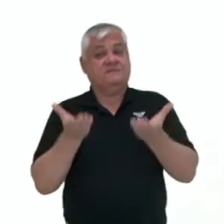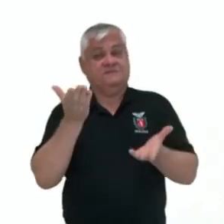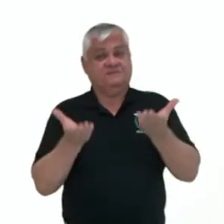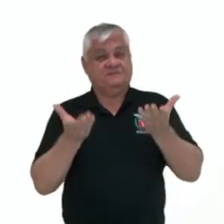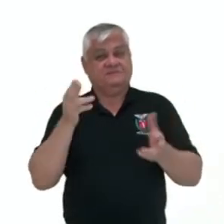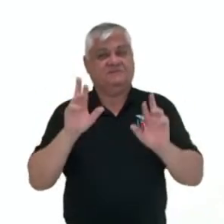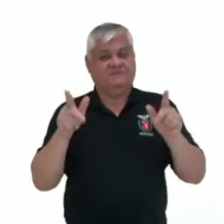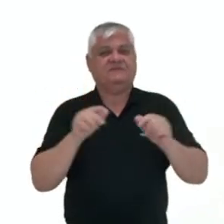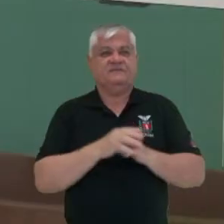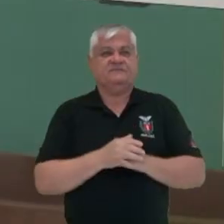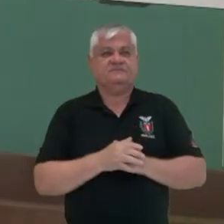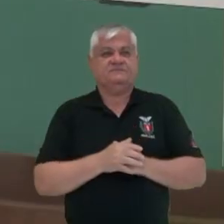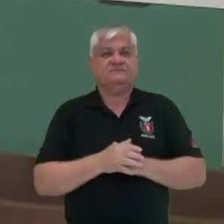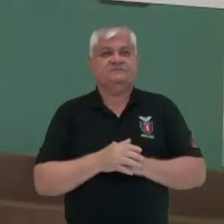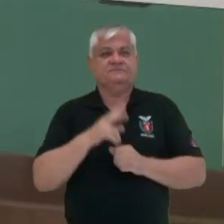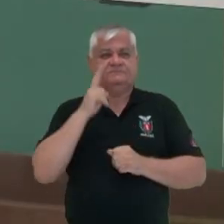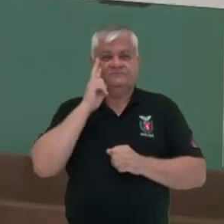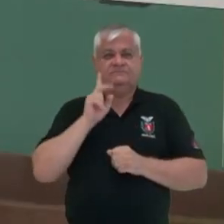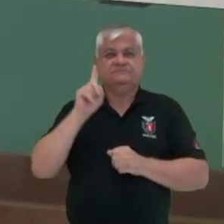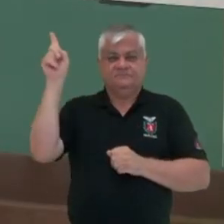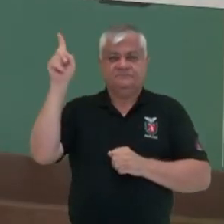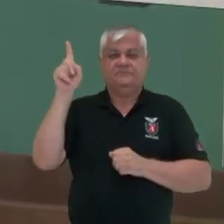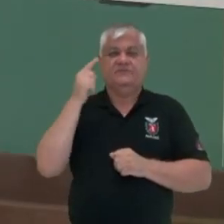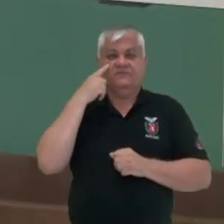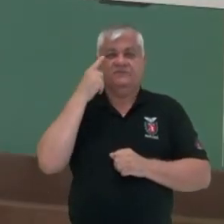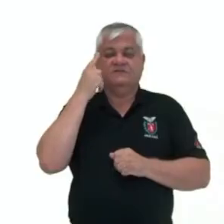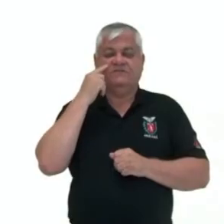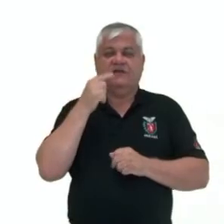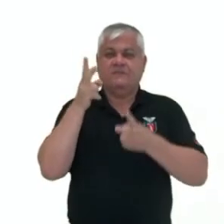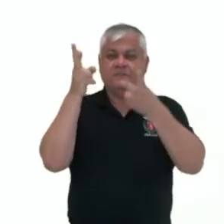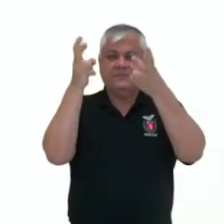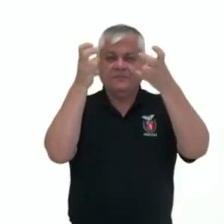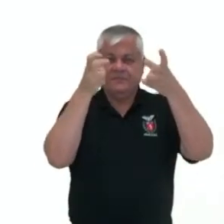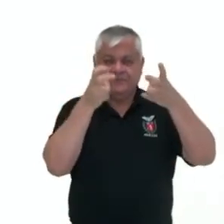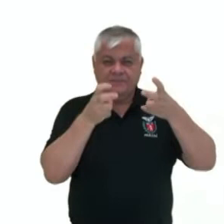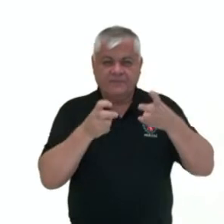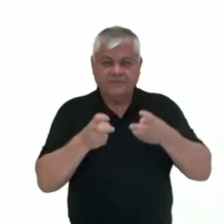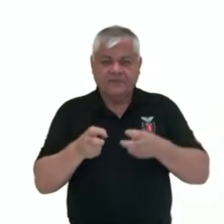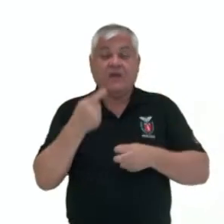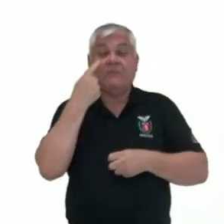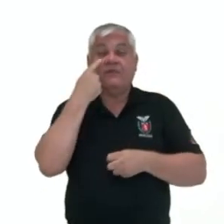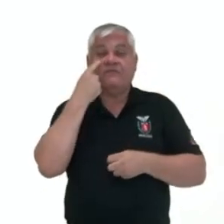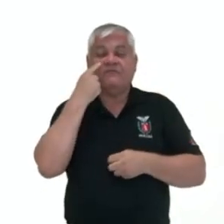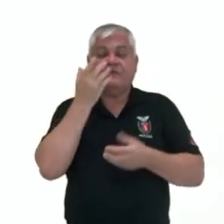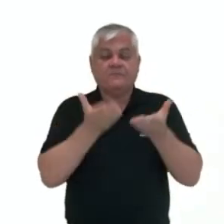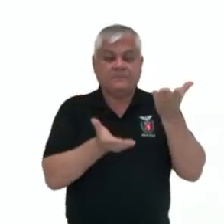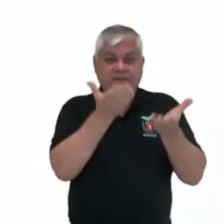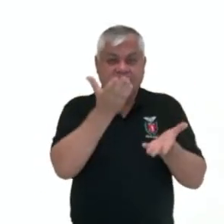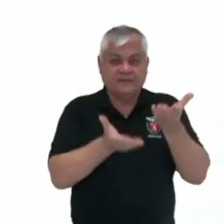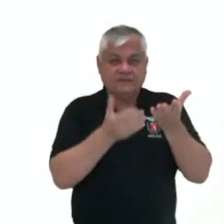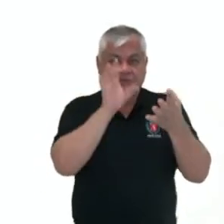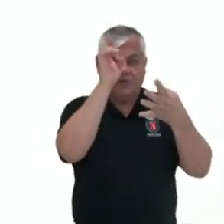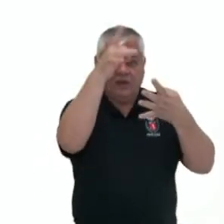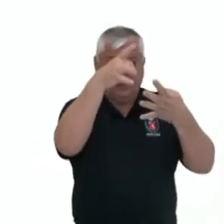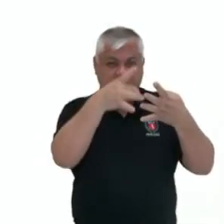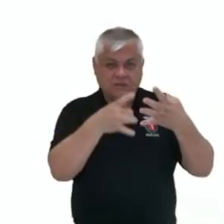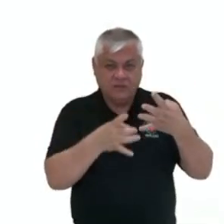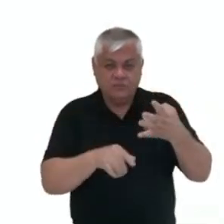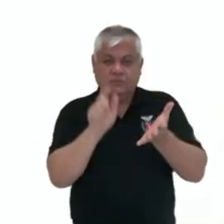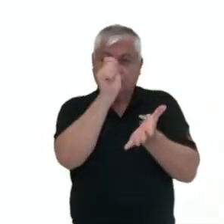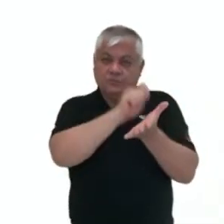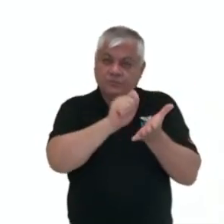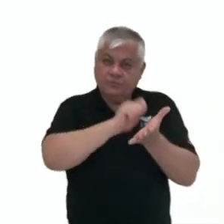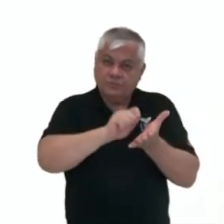feminino. Eu vou deixar vocês observarem, eu não vou ler todos, eu vou deixar a imagem aí para vocês darem uma olhada, observarem e já fazerem